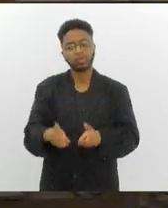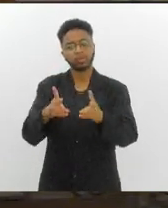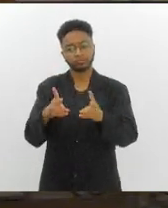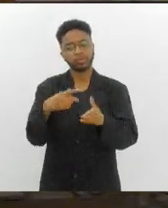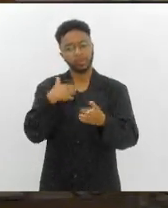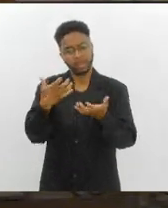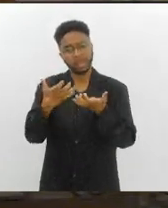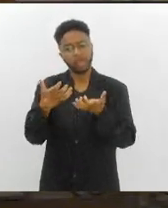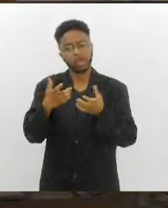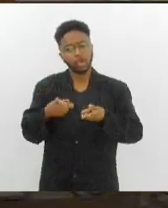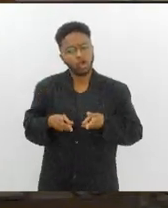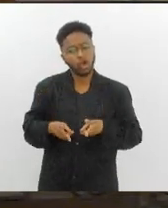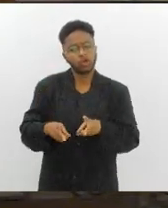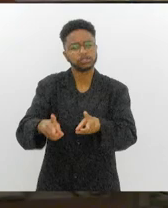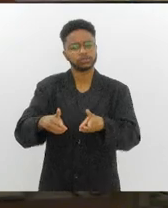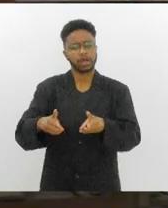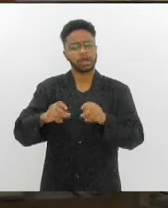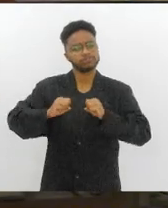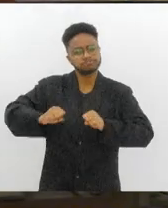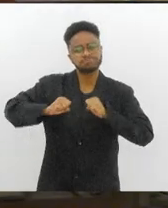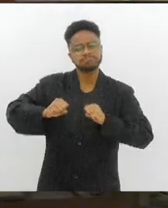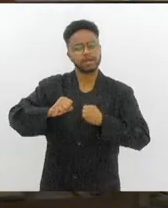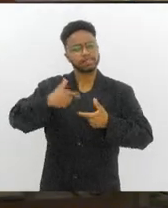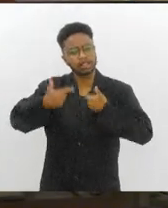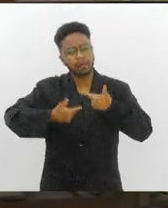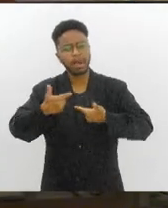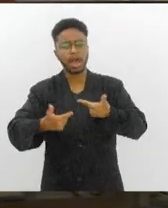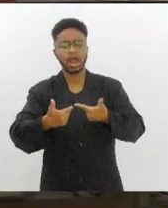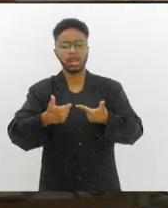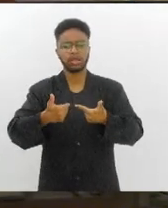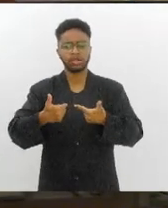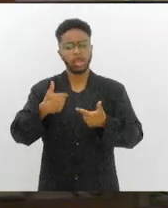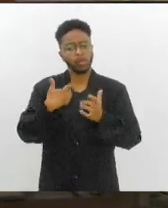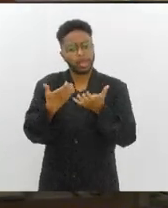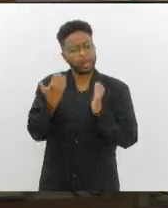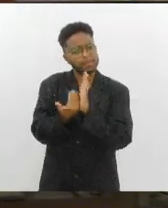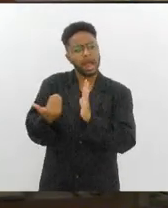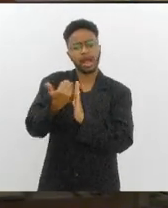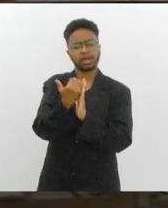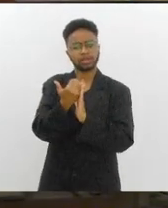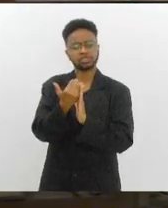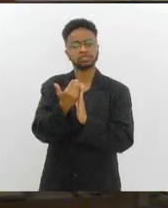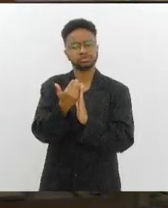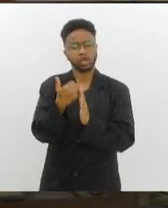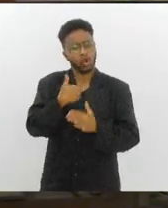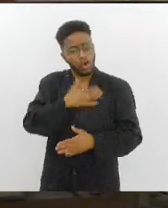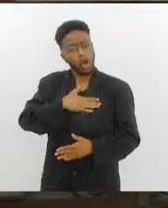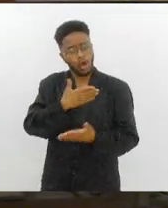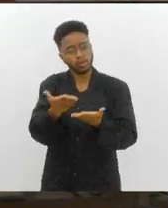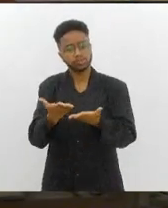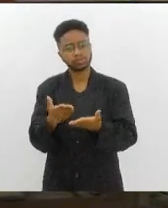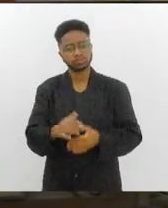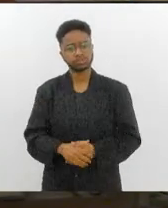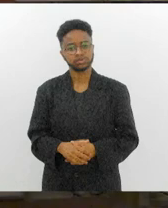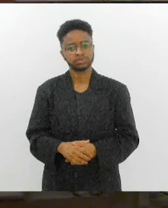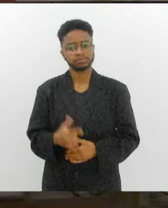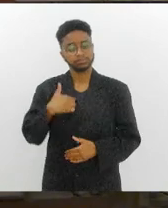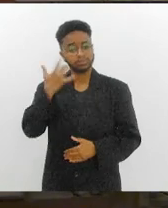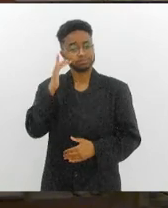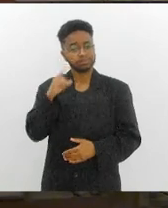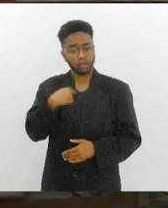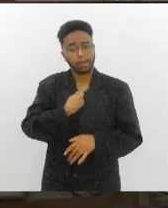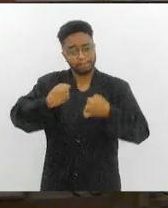continuar esfregando, trabalhando. Eu quero é mais. Eu gosto disso. Eu acho que é isso que a gente